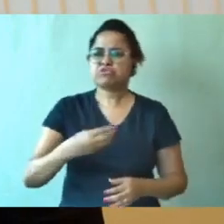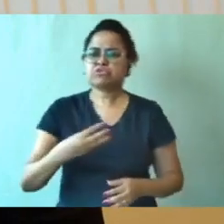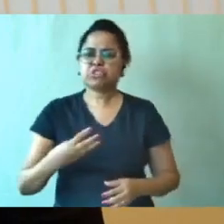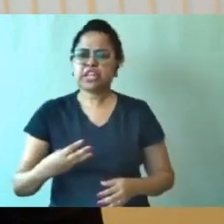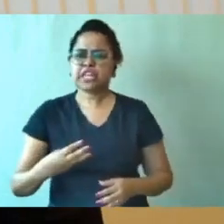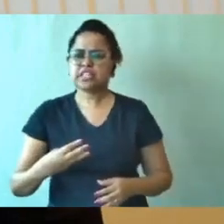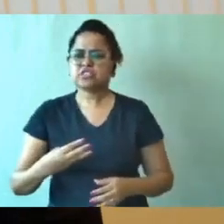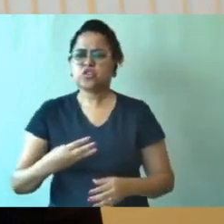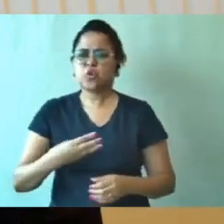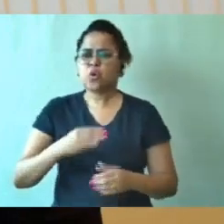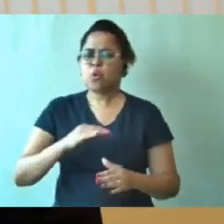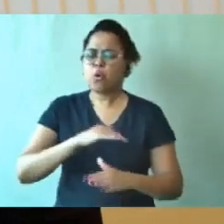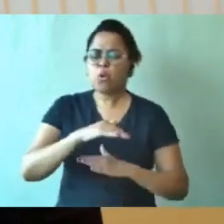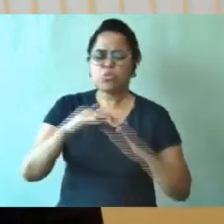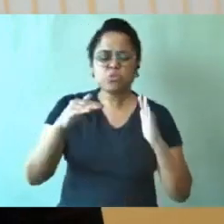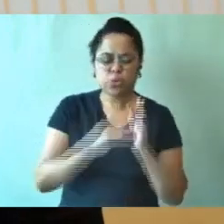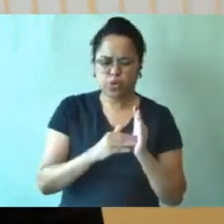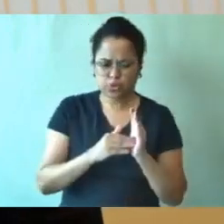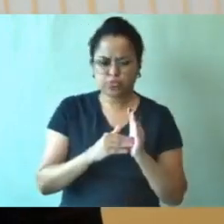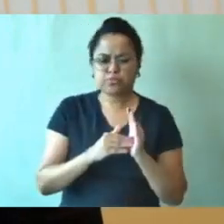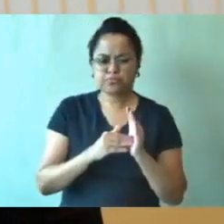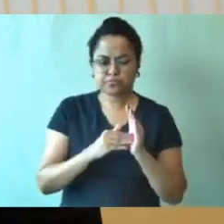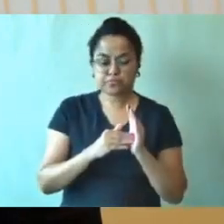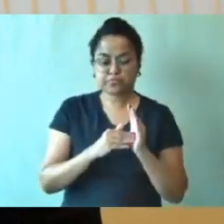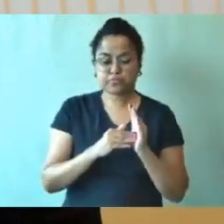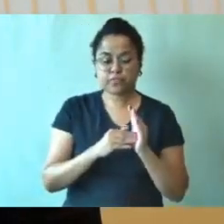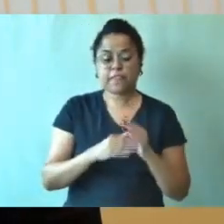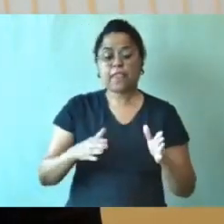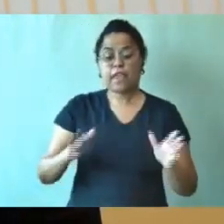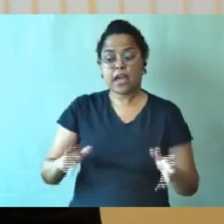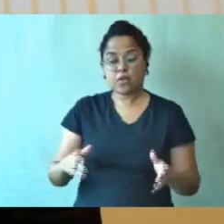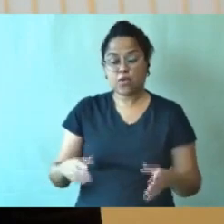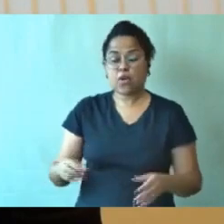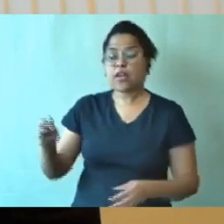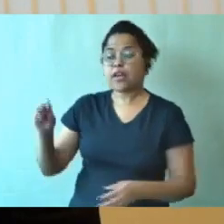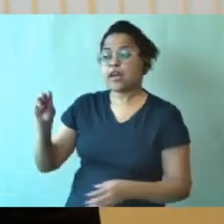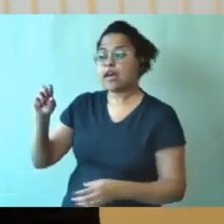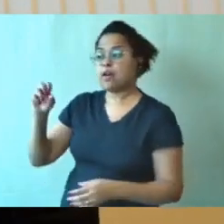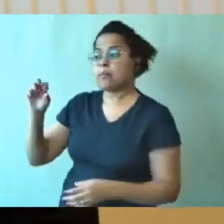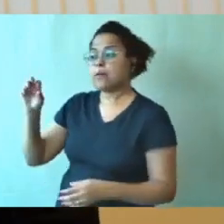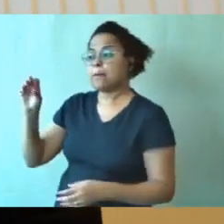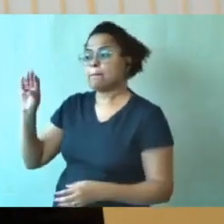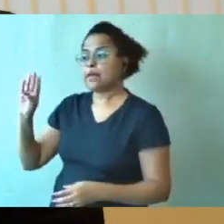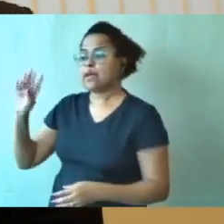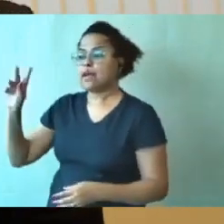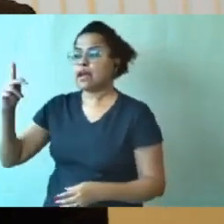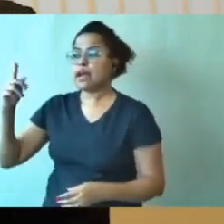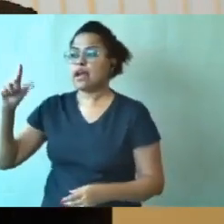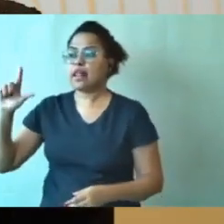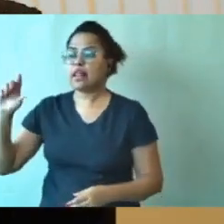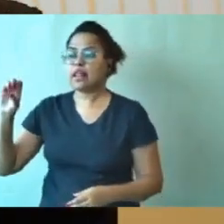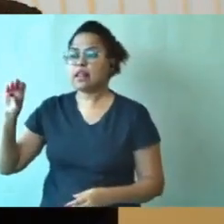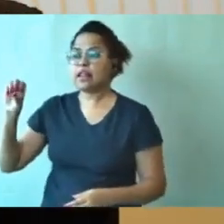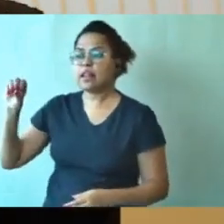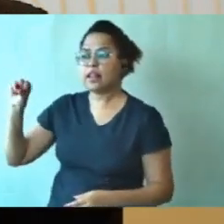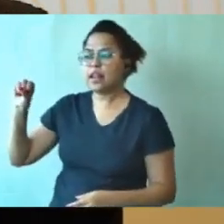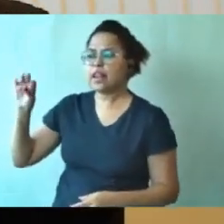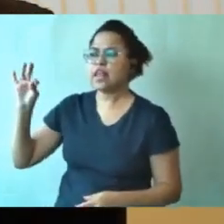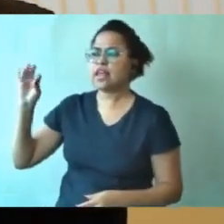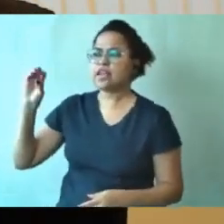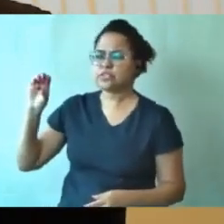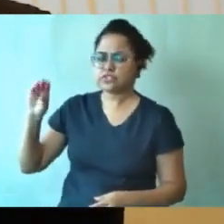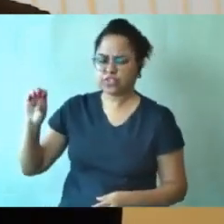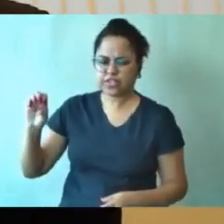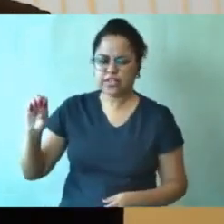ele agora, a Aviação BH Leste, que eu já tenho as informações no consórcio, já colocou carros novos e deve estar melhorando o serviço,